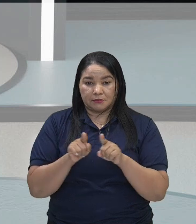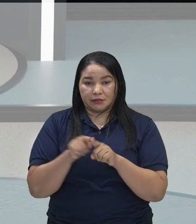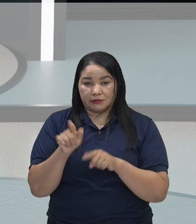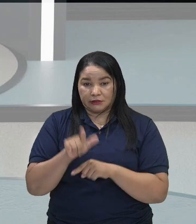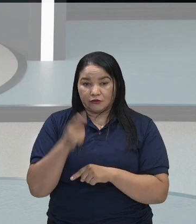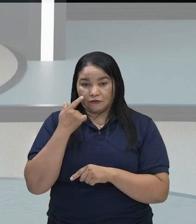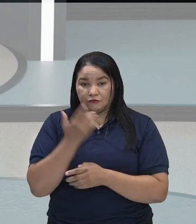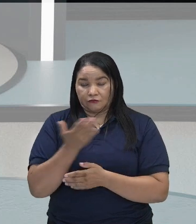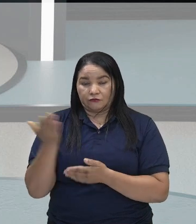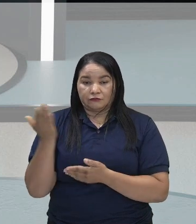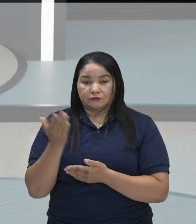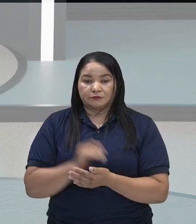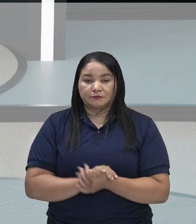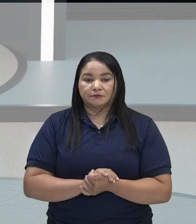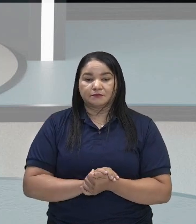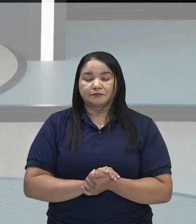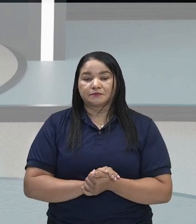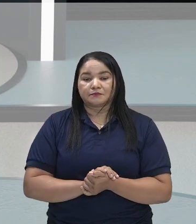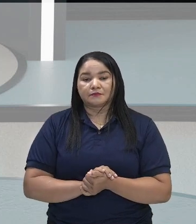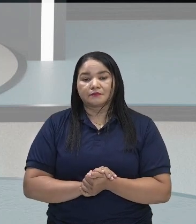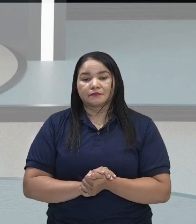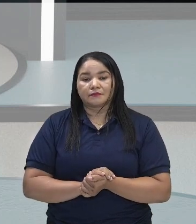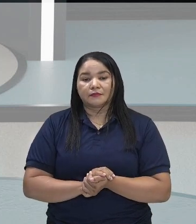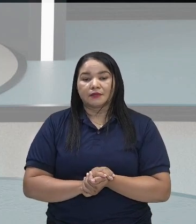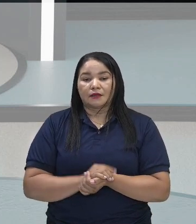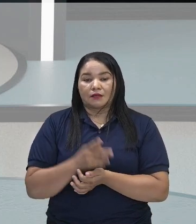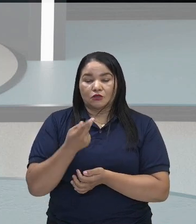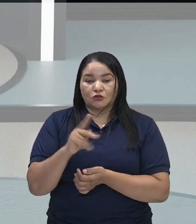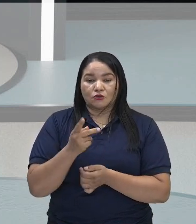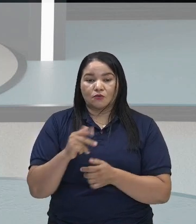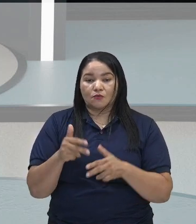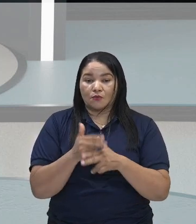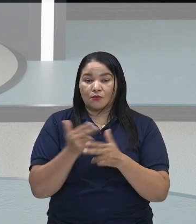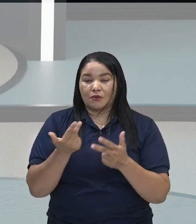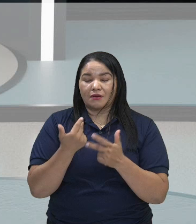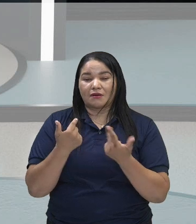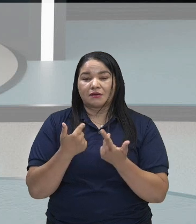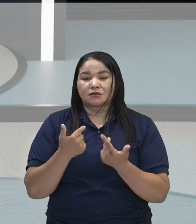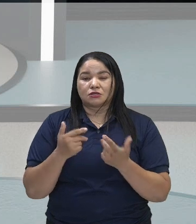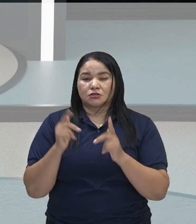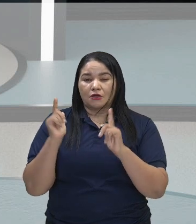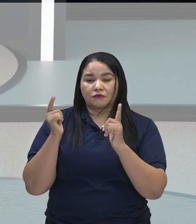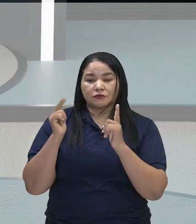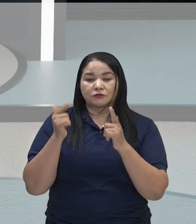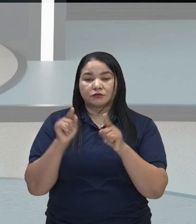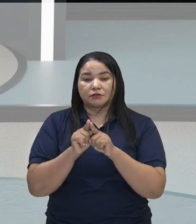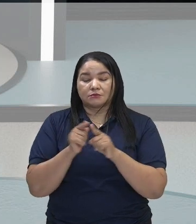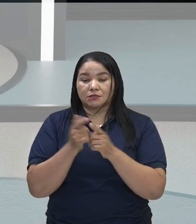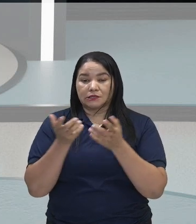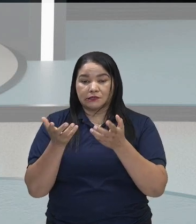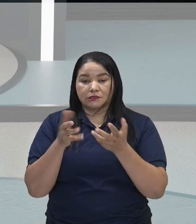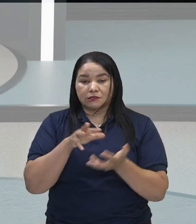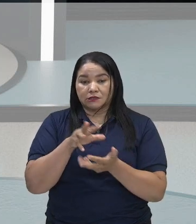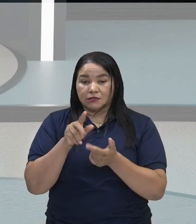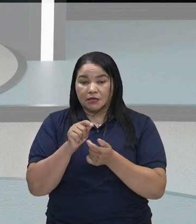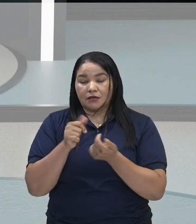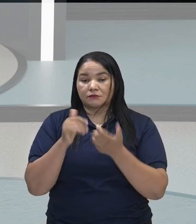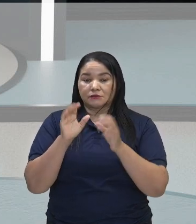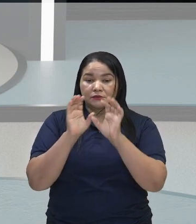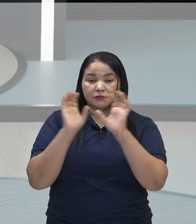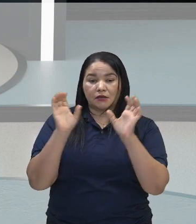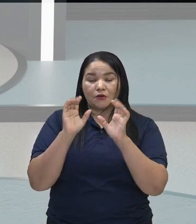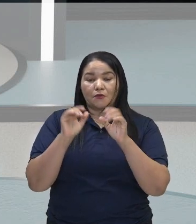do assíndeto. A tua raça de aventura quis ter a terra, o céu,